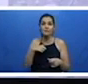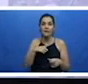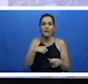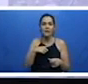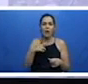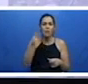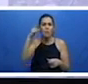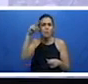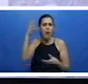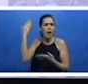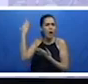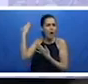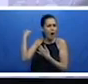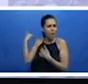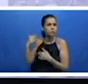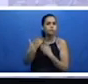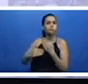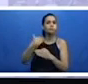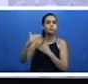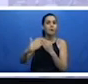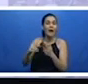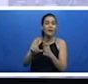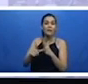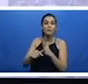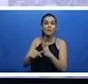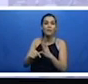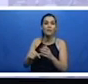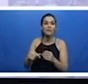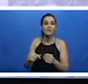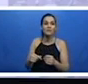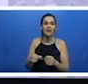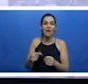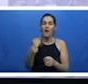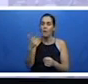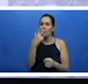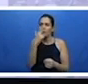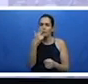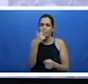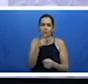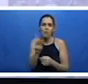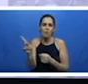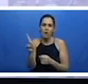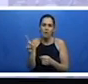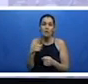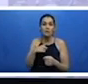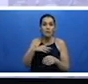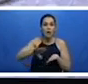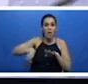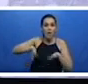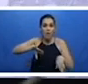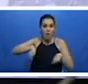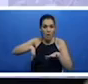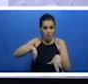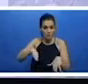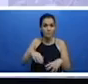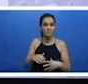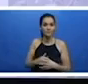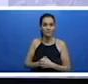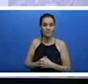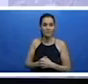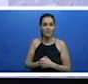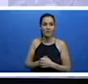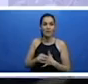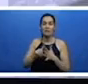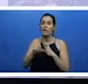os animais terrestres evoluíram a partir de um ancestral do selacantho que tinha uma nadadeira lobada. Logo na sequência